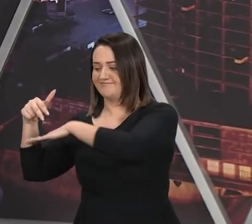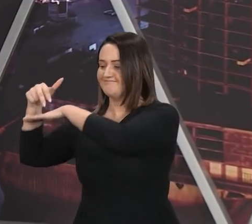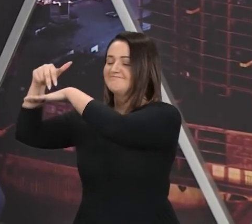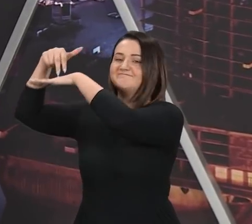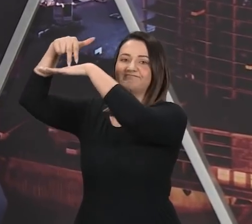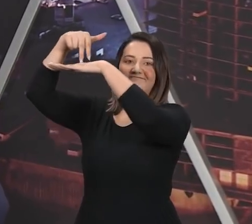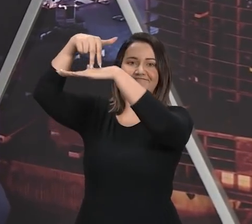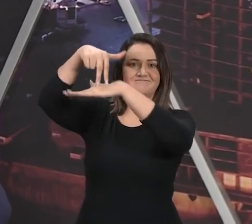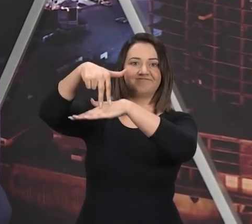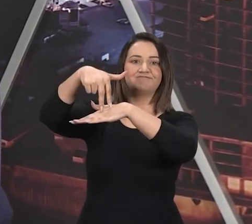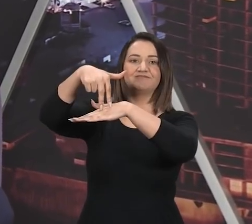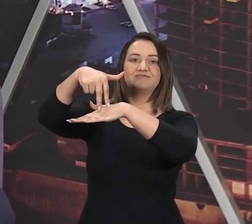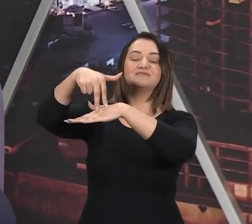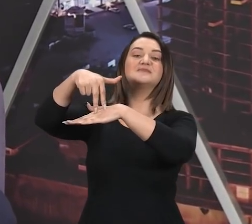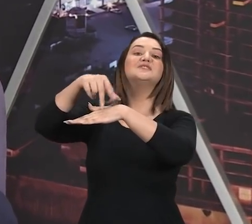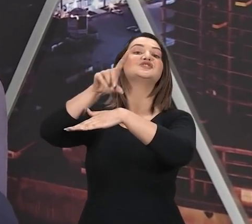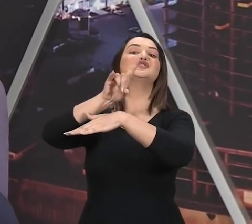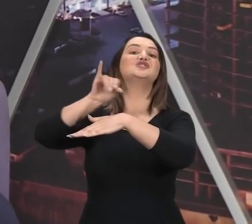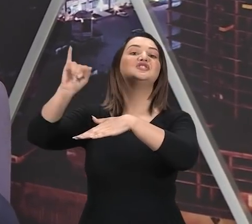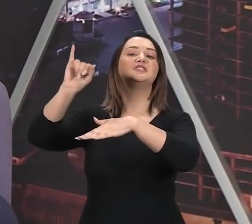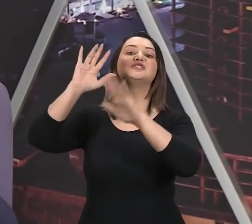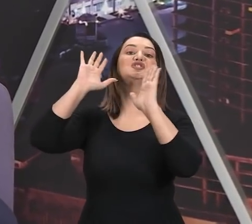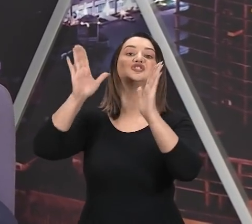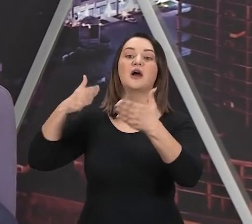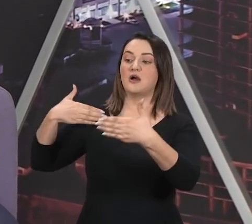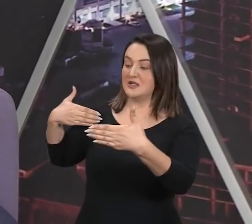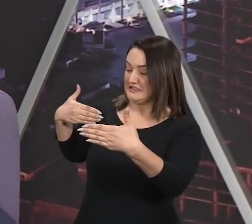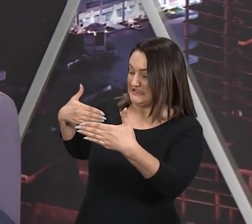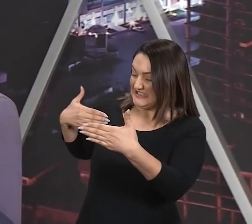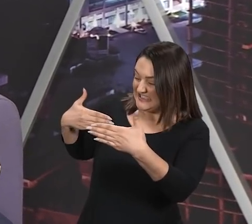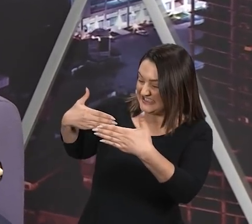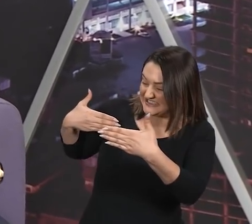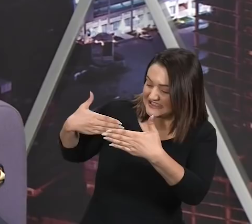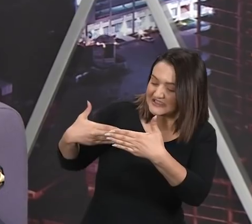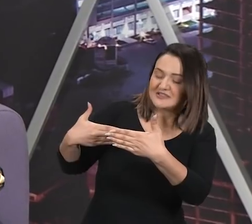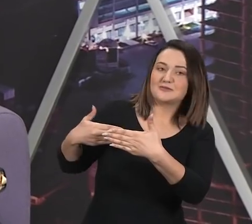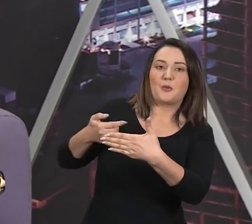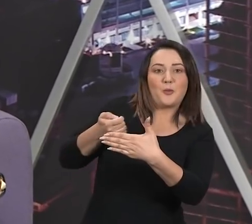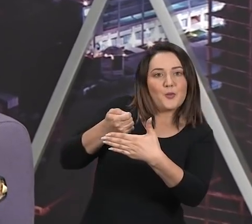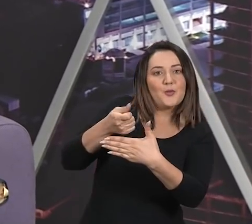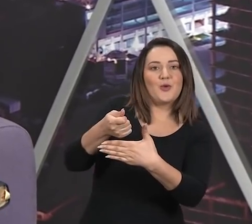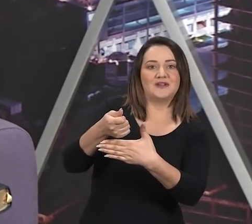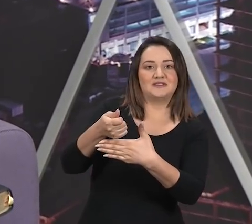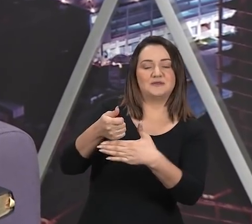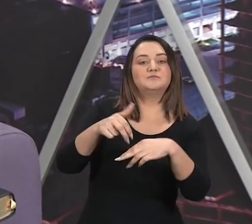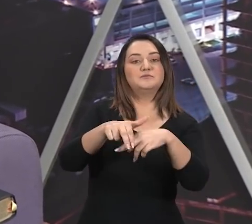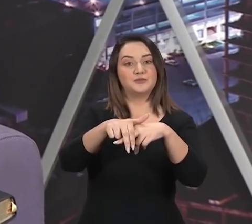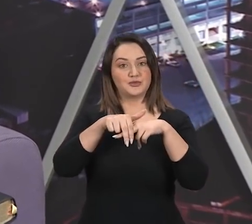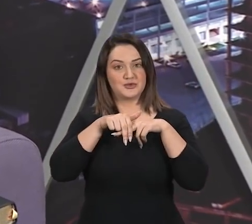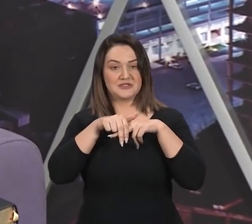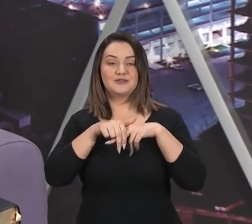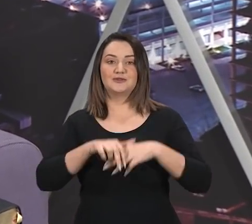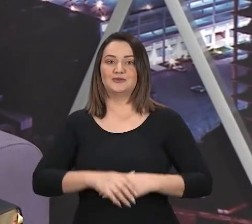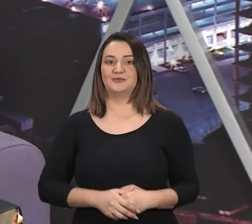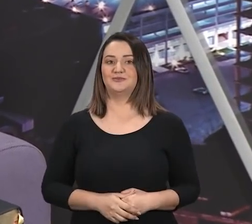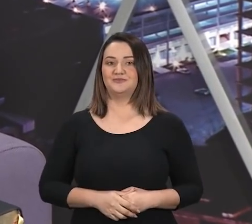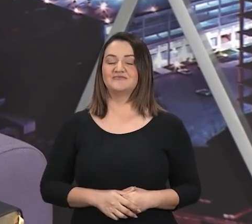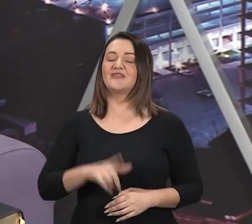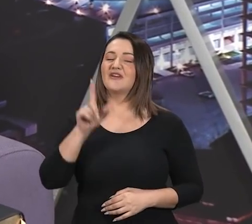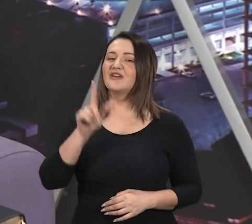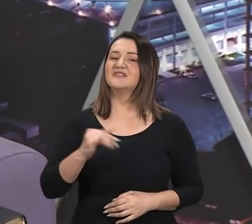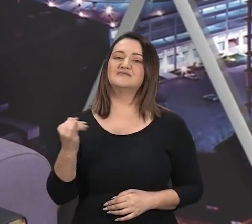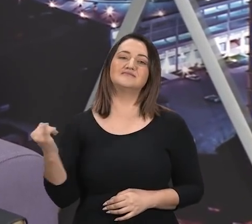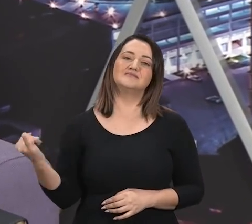Jesus vai voltar. E esse dia está muito perto. E por esse